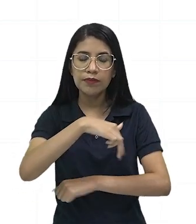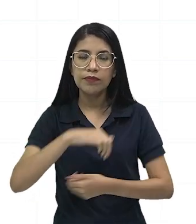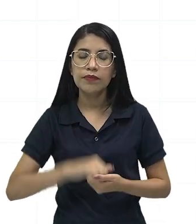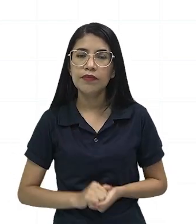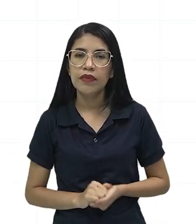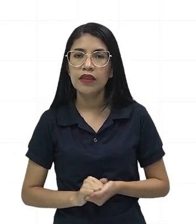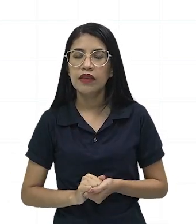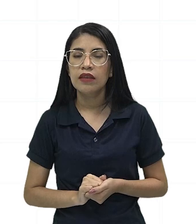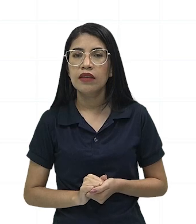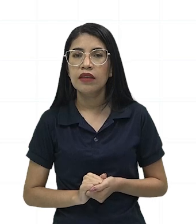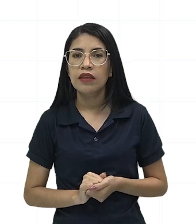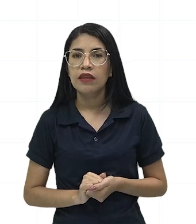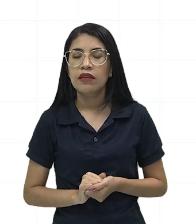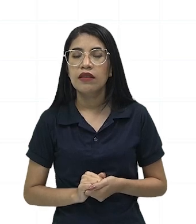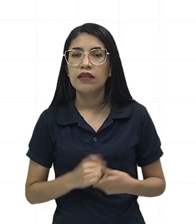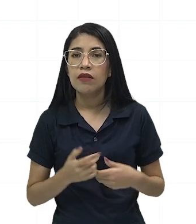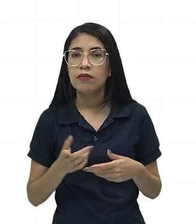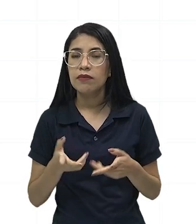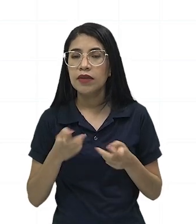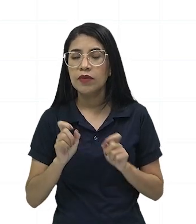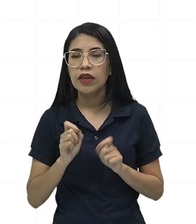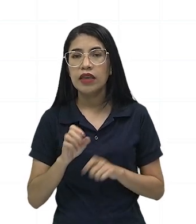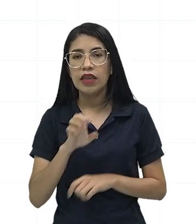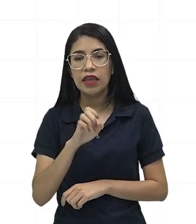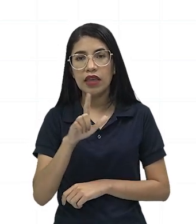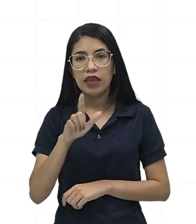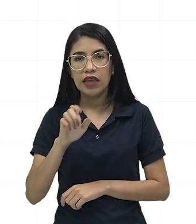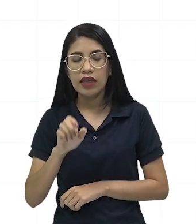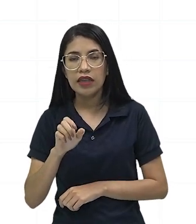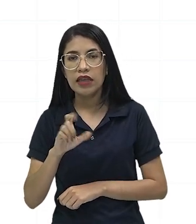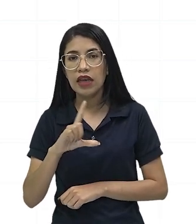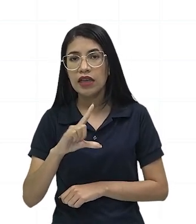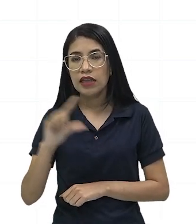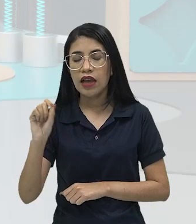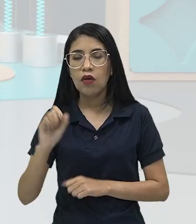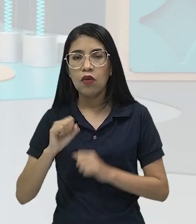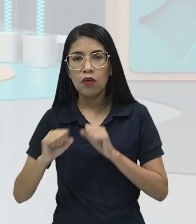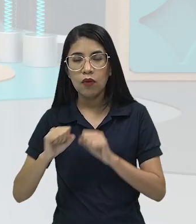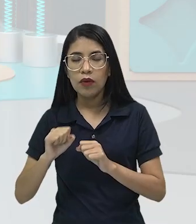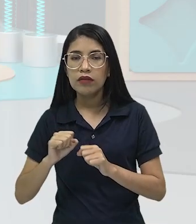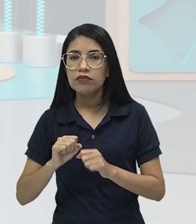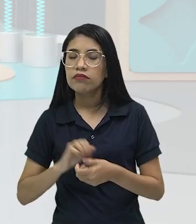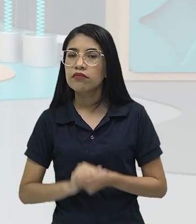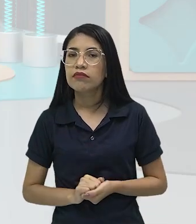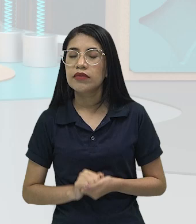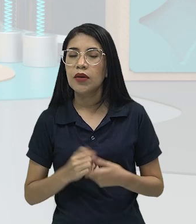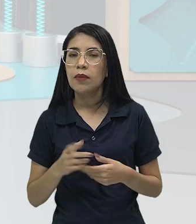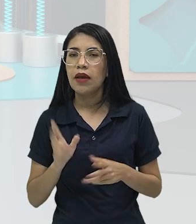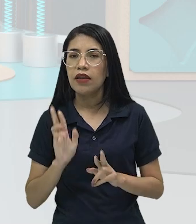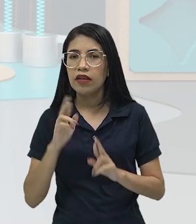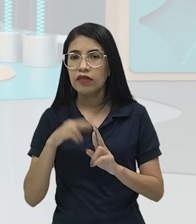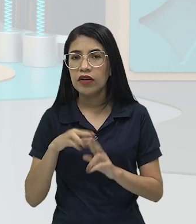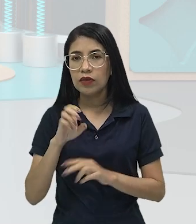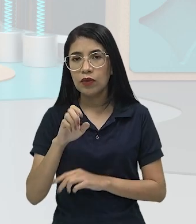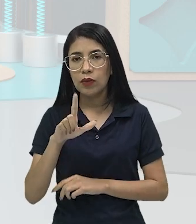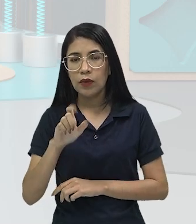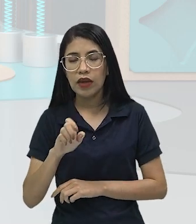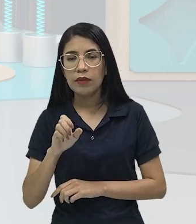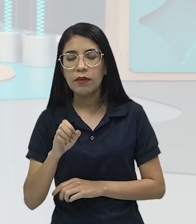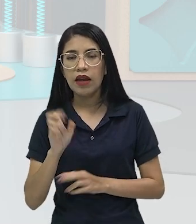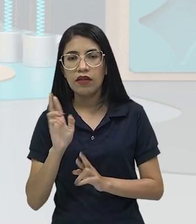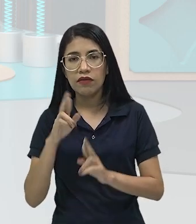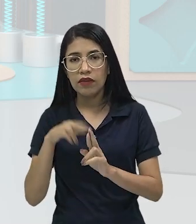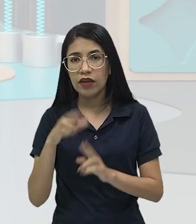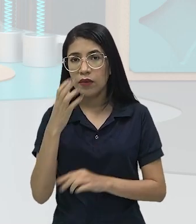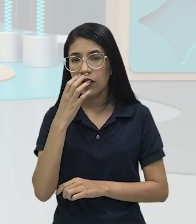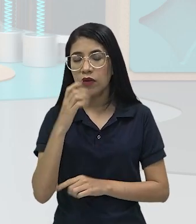Ele saiu correndo. Então essa é uma possibilidade. Eu usei ele para falar de cachorro. E vocês fazem isso o tempo todo quando